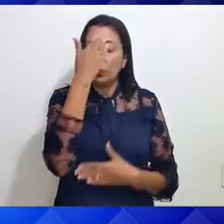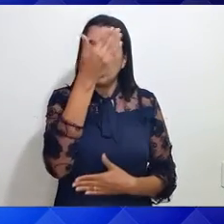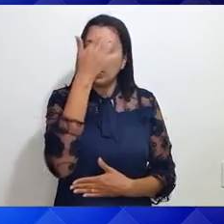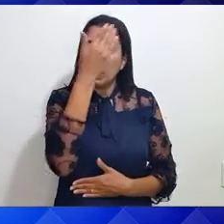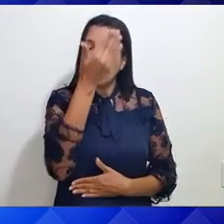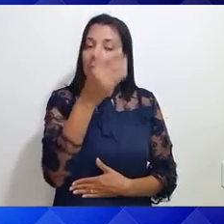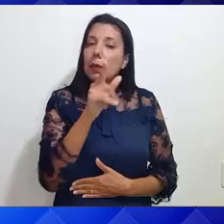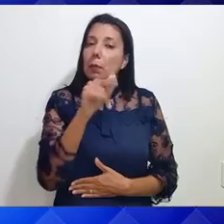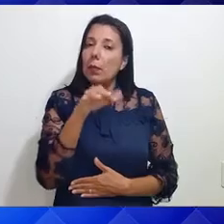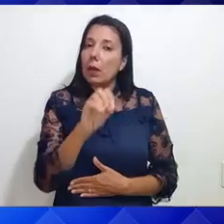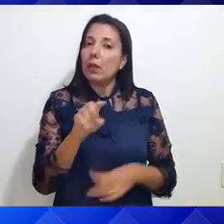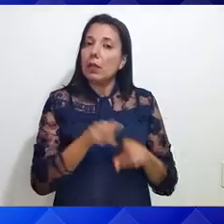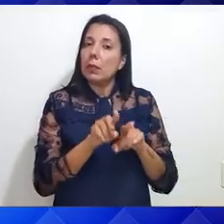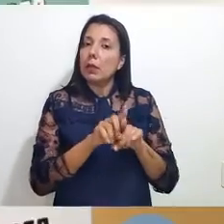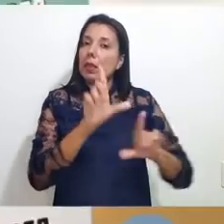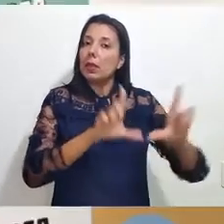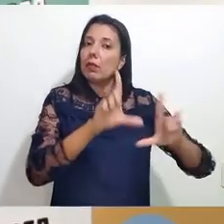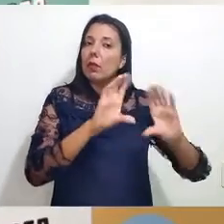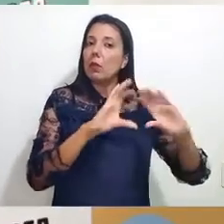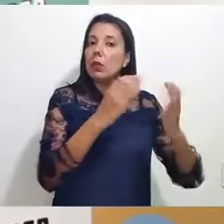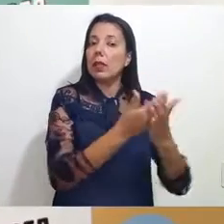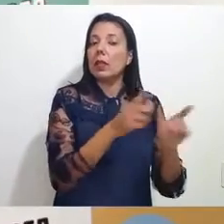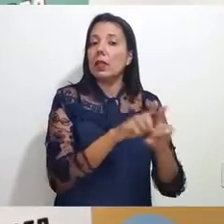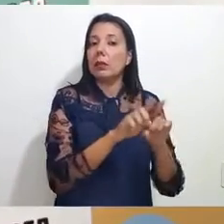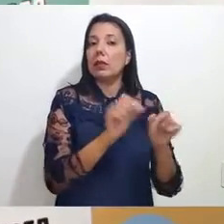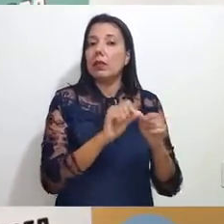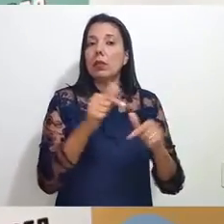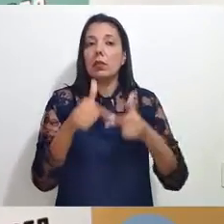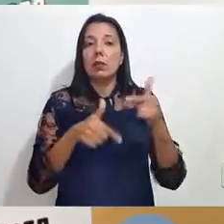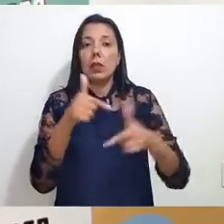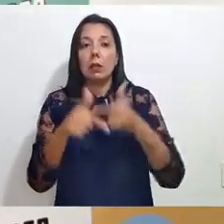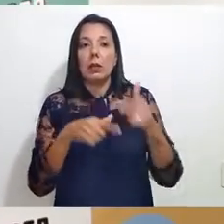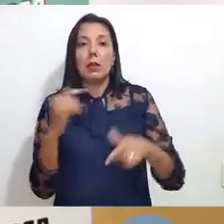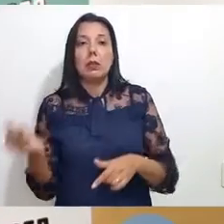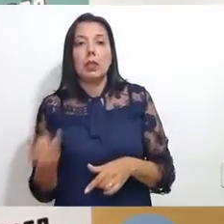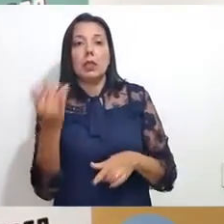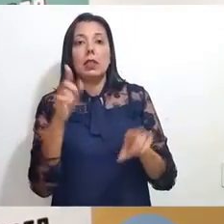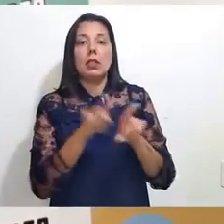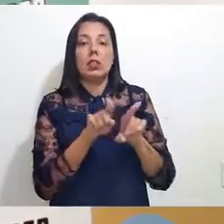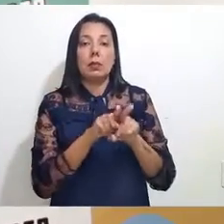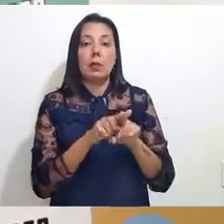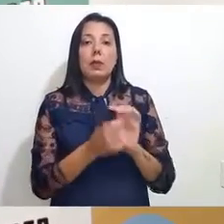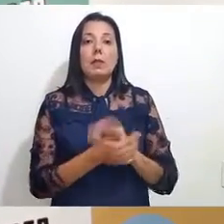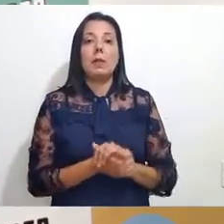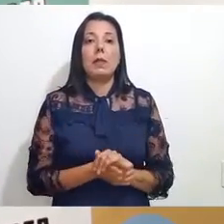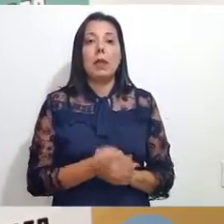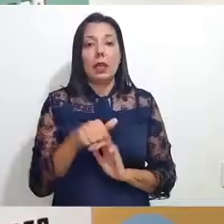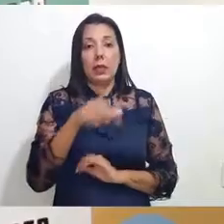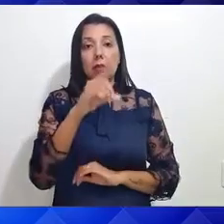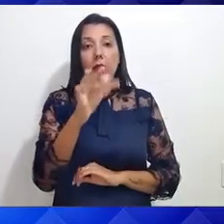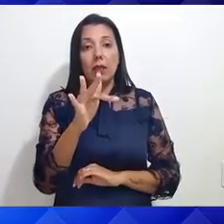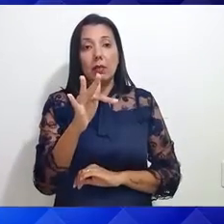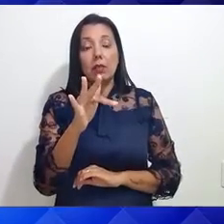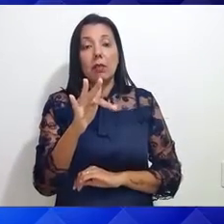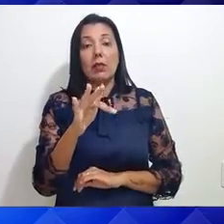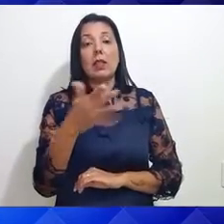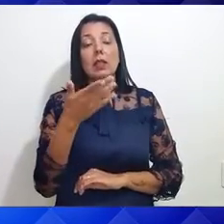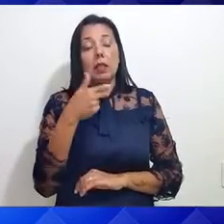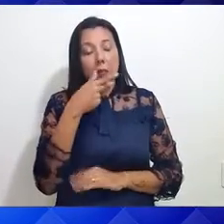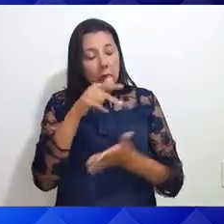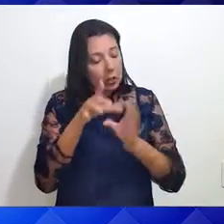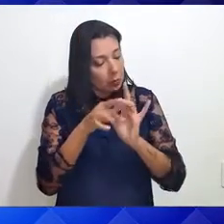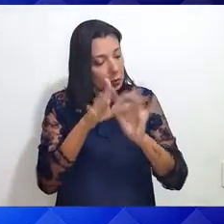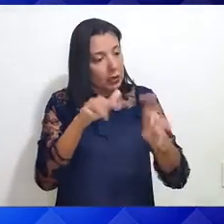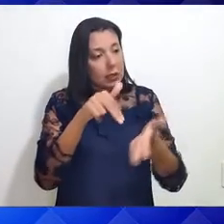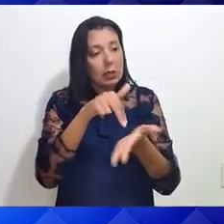falar que a decisão do Supremo Tribunal Federal foi por 11 a 0. 11 a 0 que só tinha 11 ministros. Se tivesse 12, com